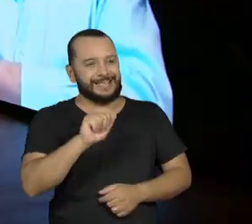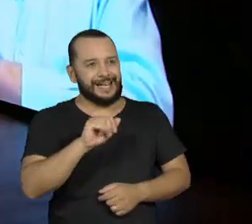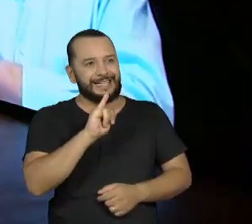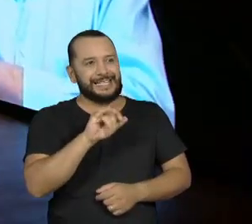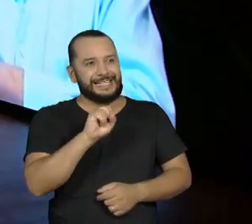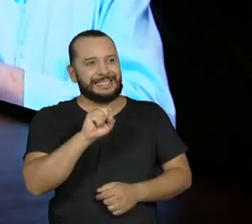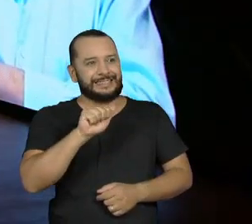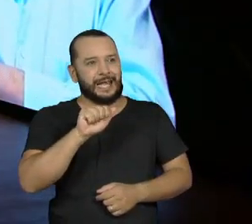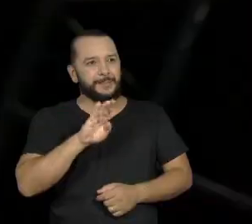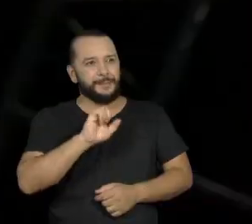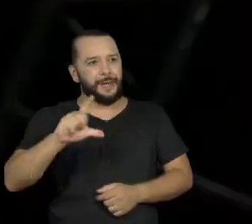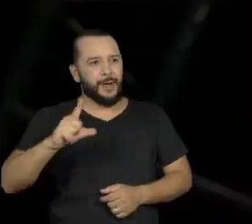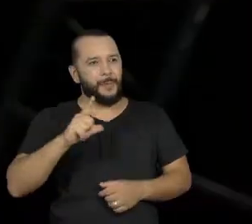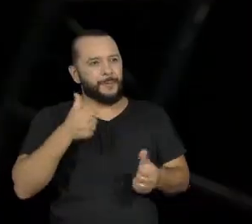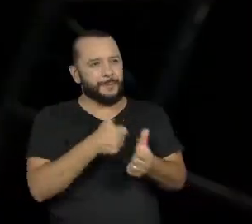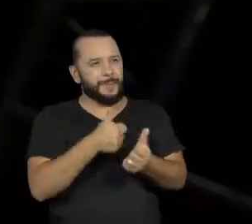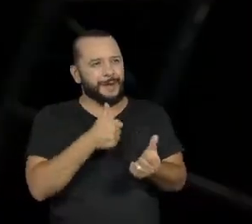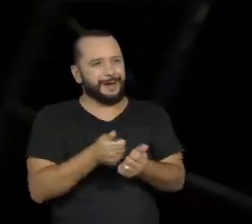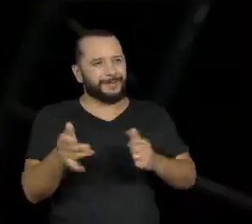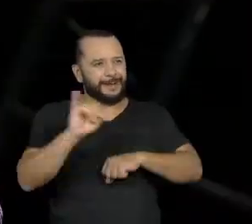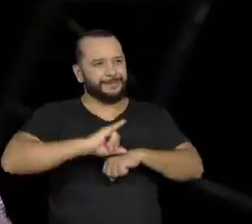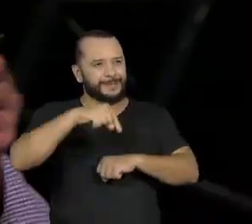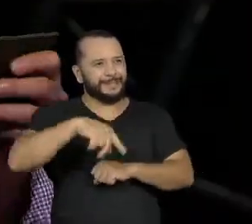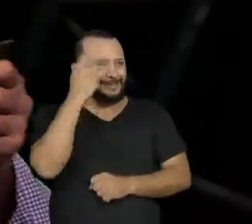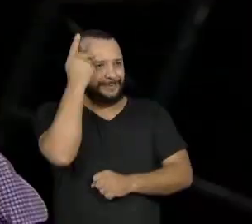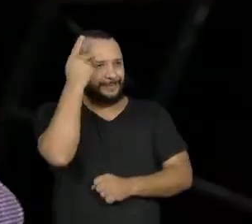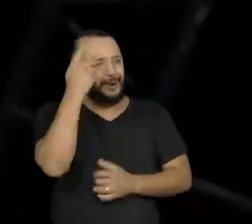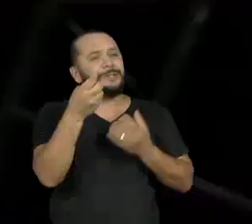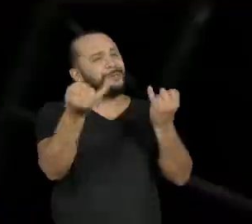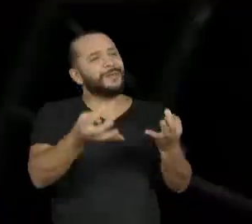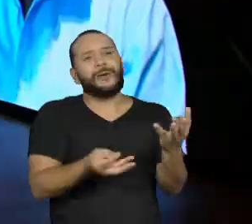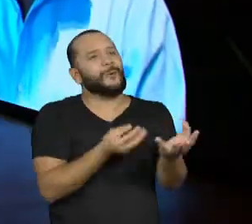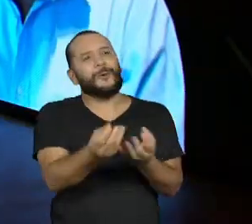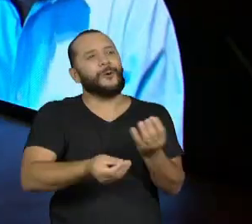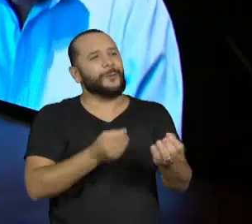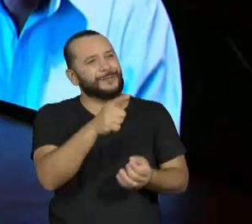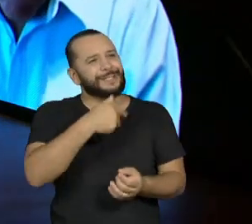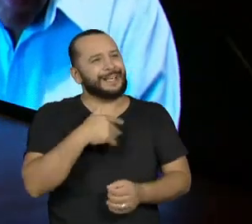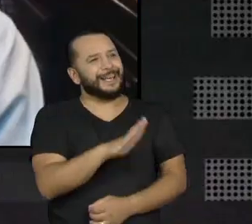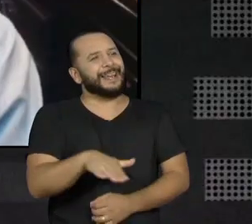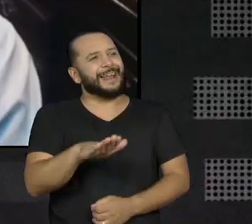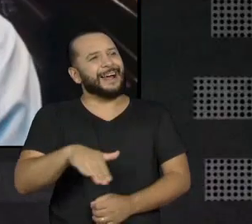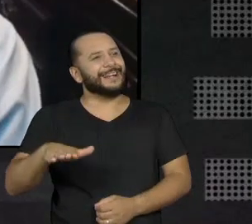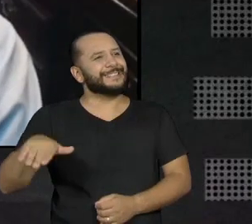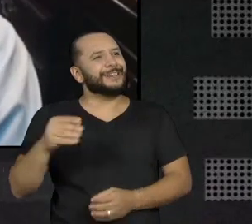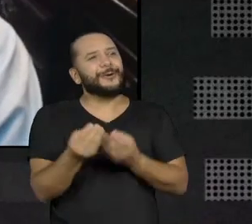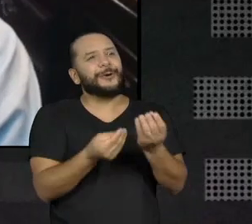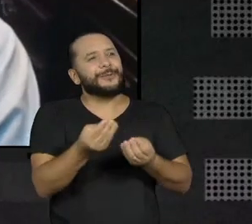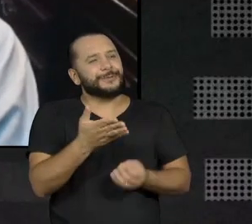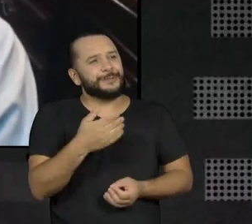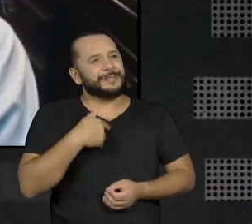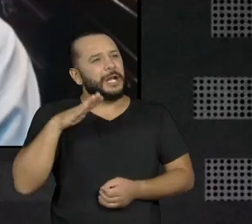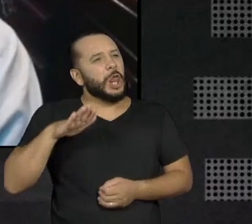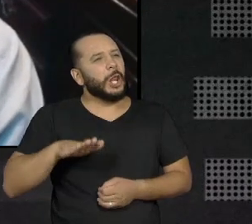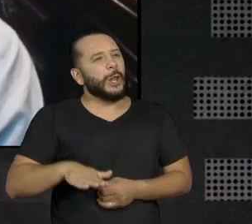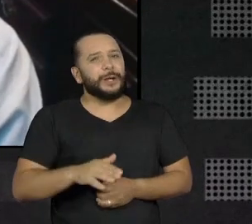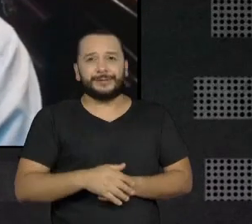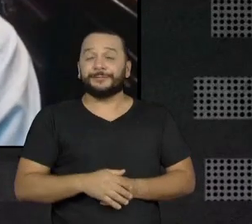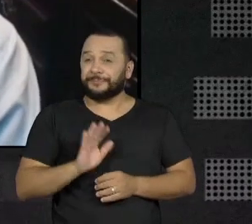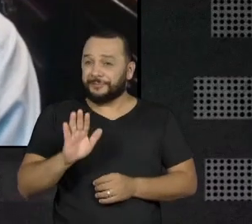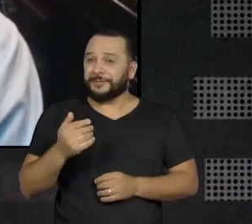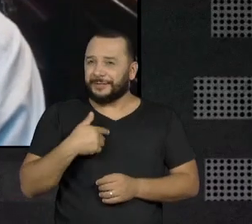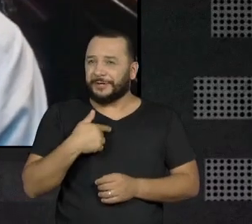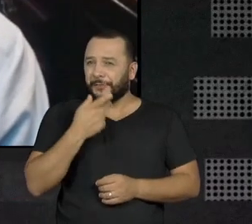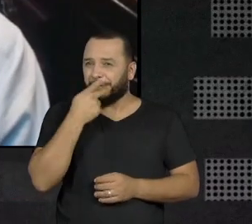capital paulista, né? Queria que você falasse um pouco sobre isso e sobre a sua infância lá. Olha, eu vivo falando, o pessoal fala, ah, mentira,